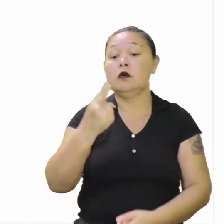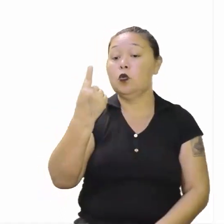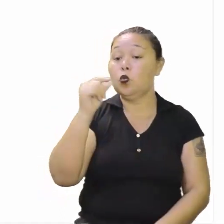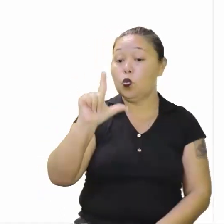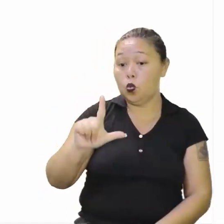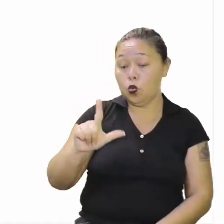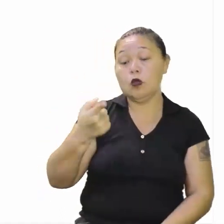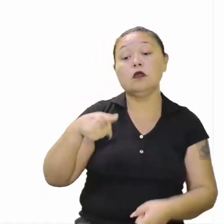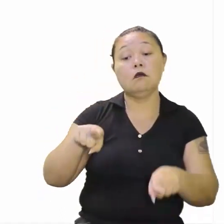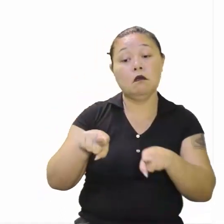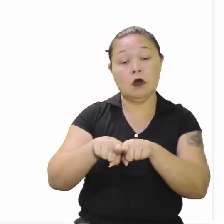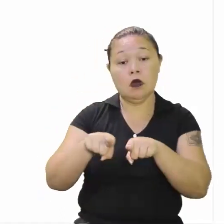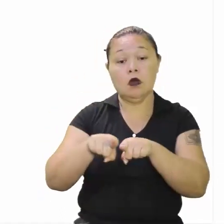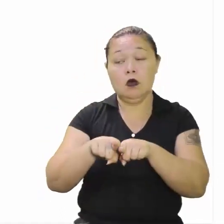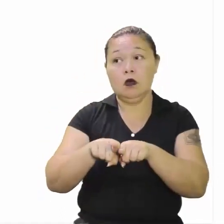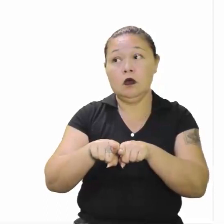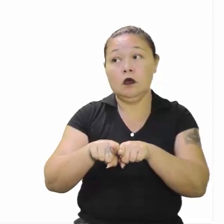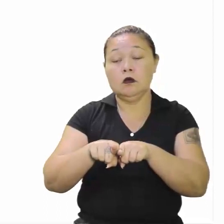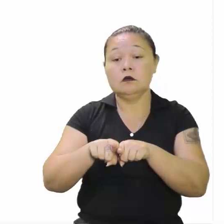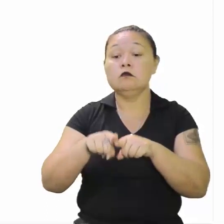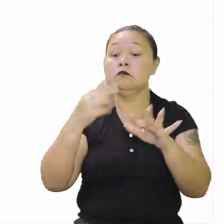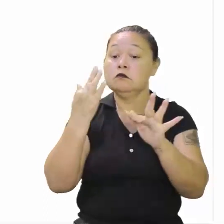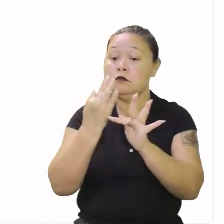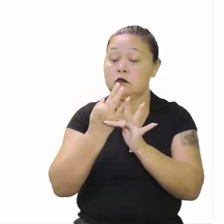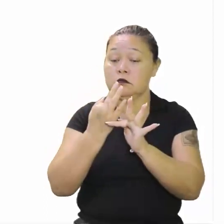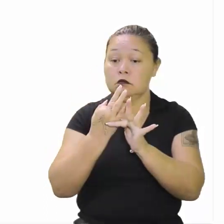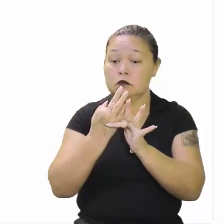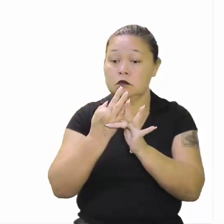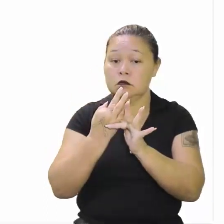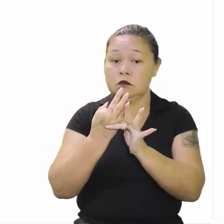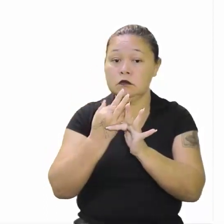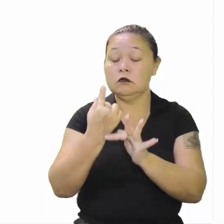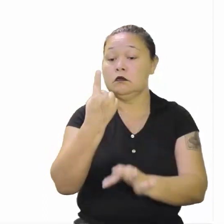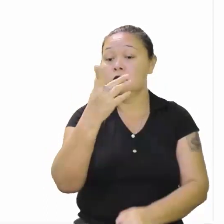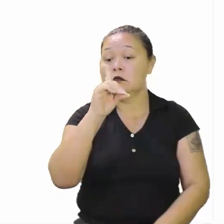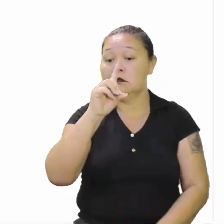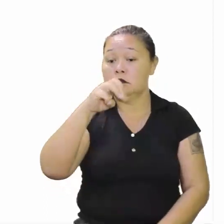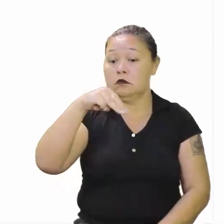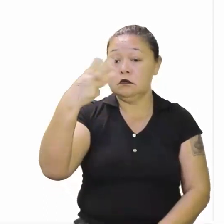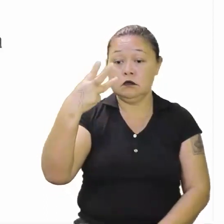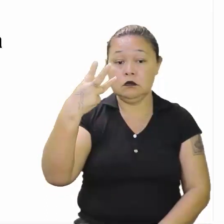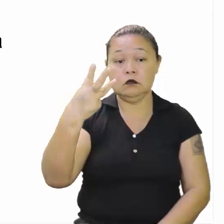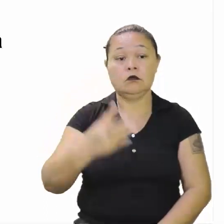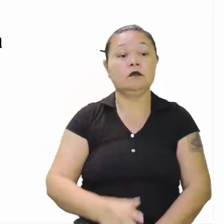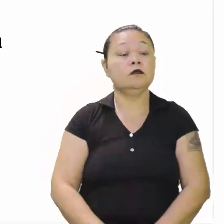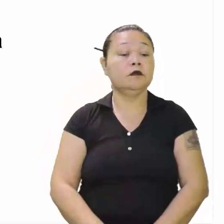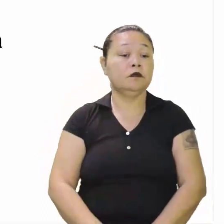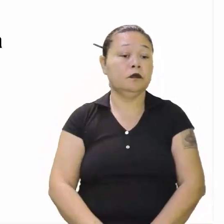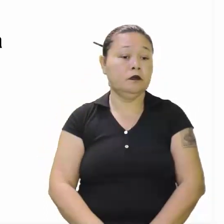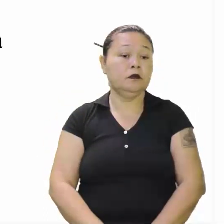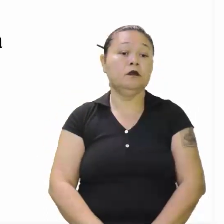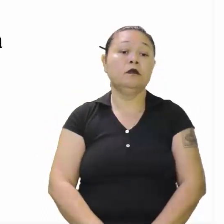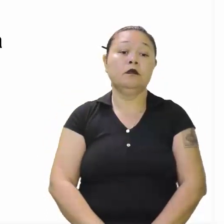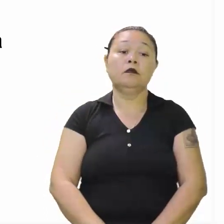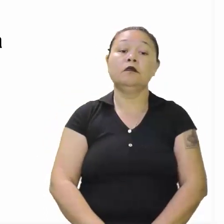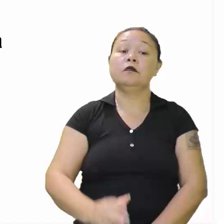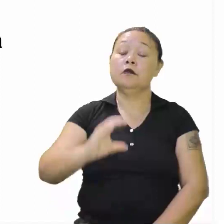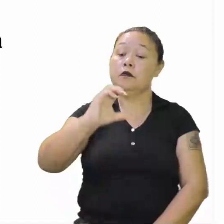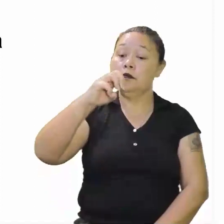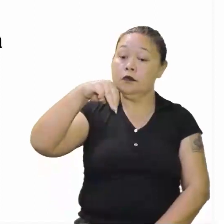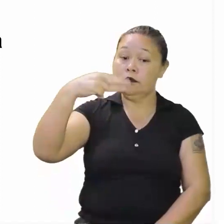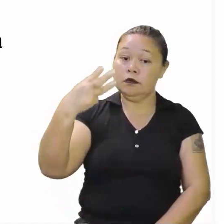pode ter fisicamente sólido 1 decímetro cúbico. O centímetro